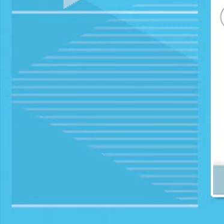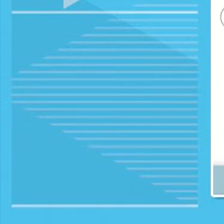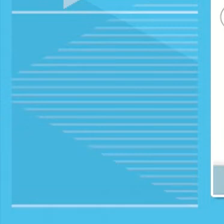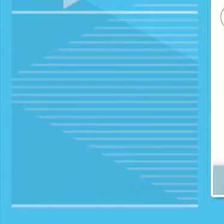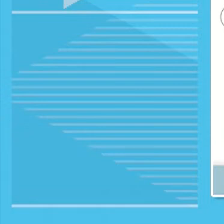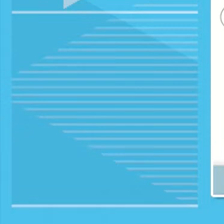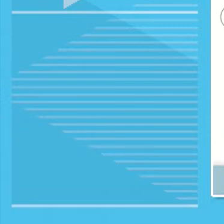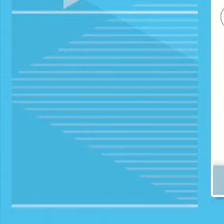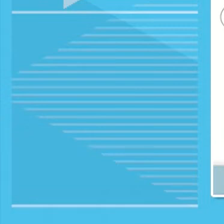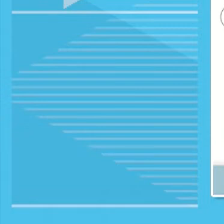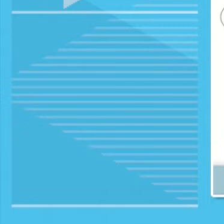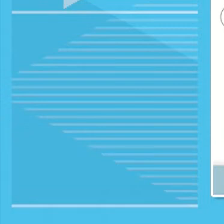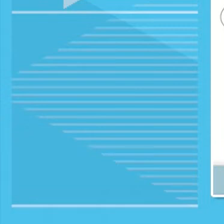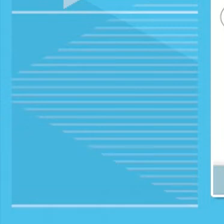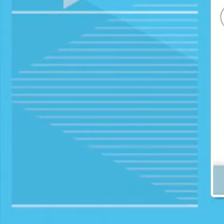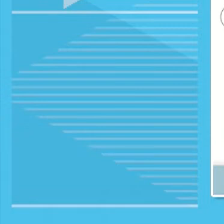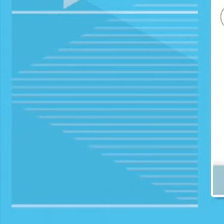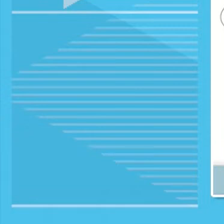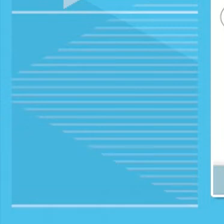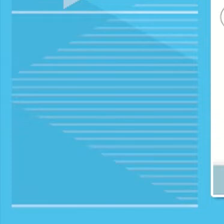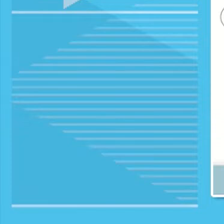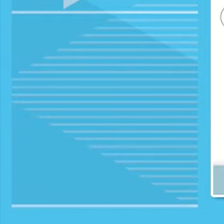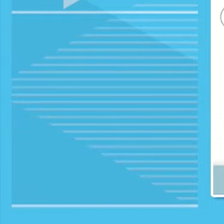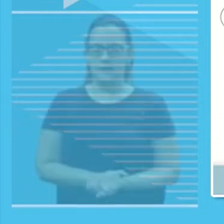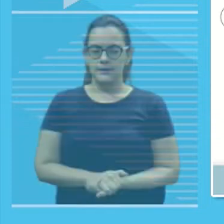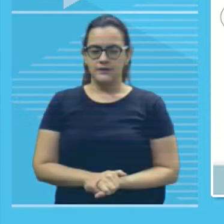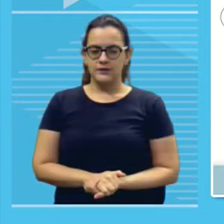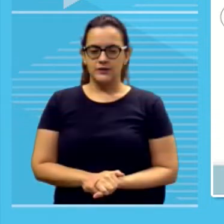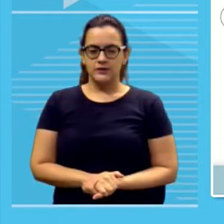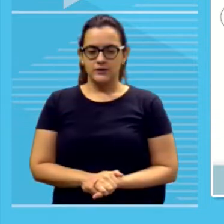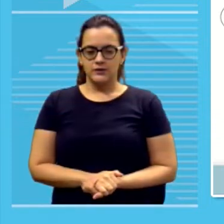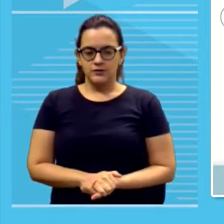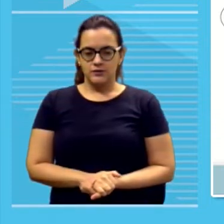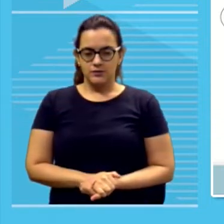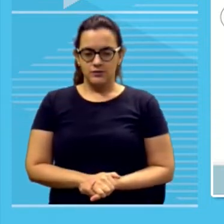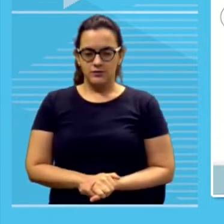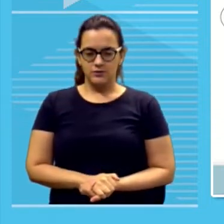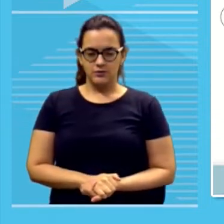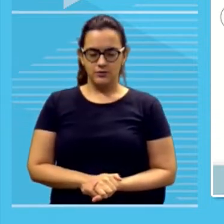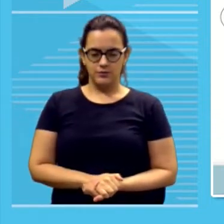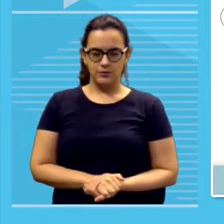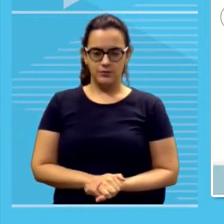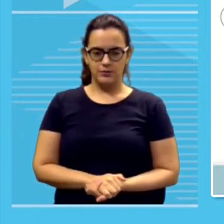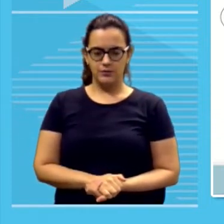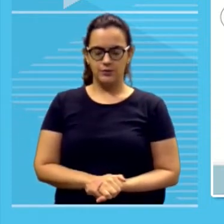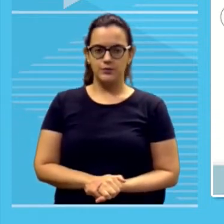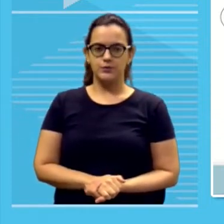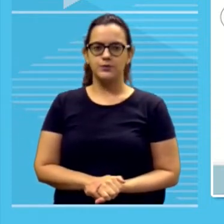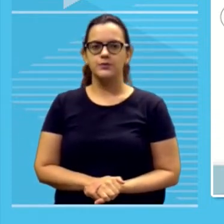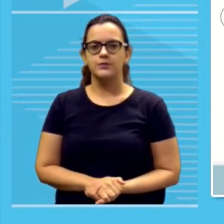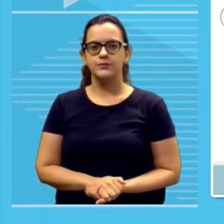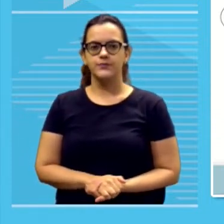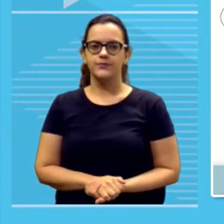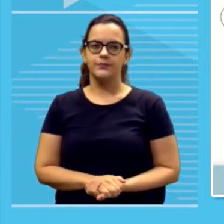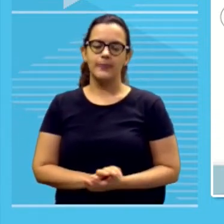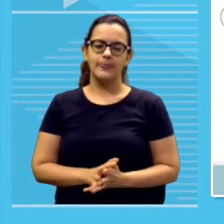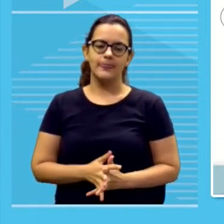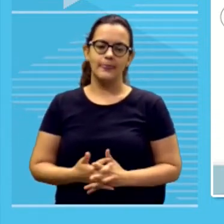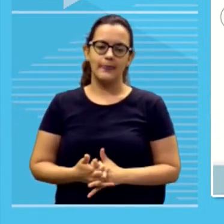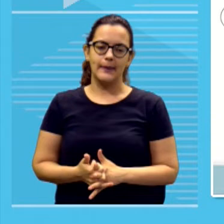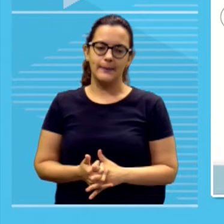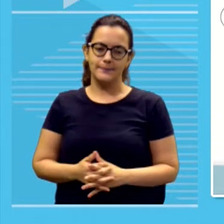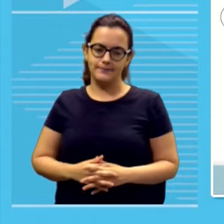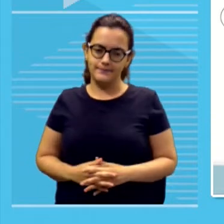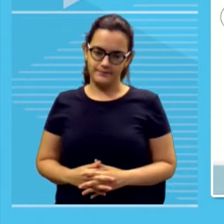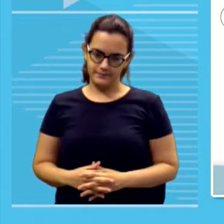calcula a distância entre dois pontos e o que que ele me dá desses dois pontos ele me dá a localização no